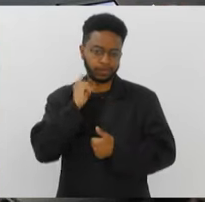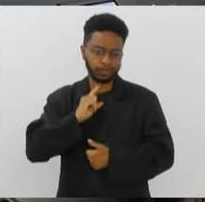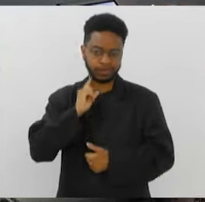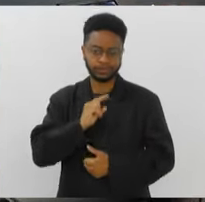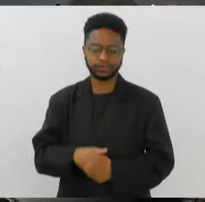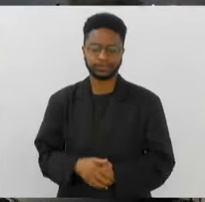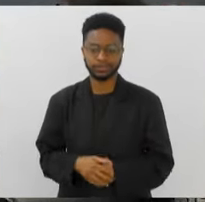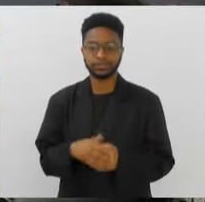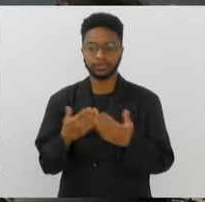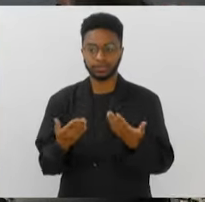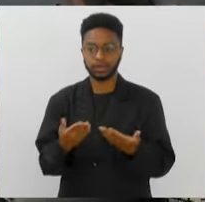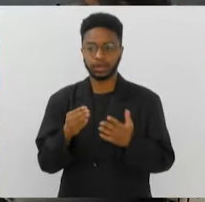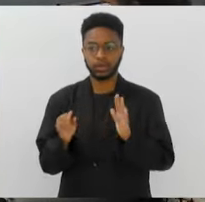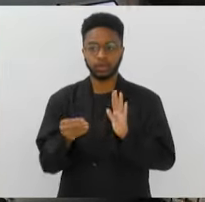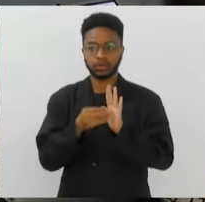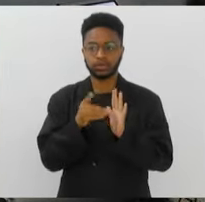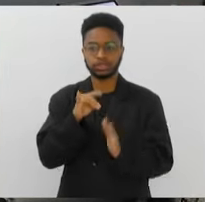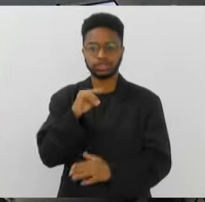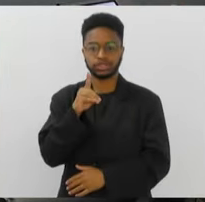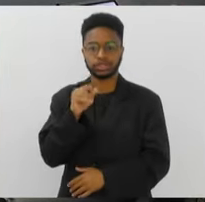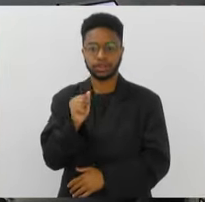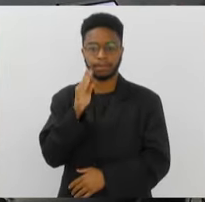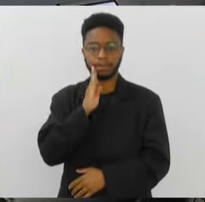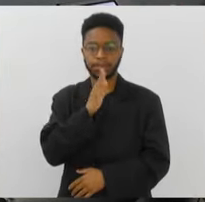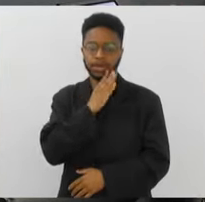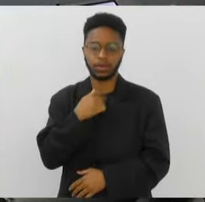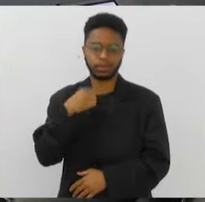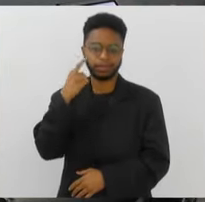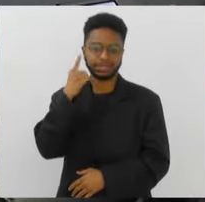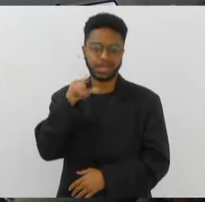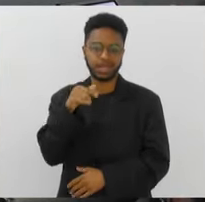Achei que pudesse ser erro da.